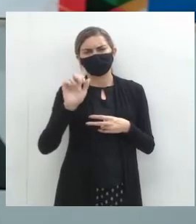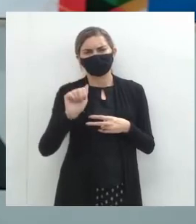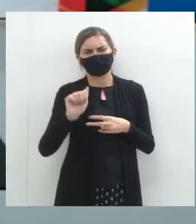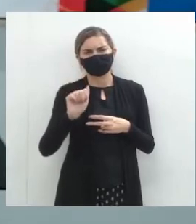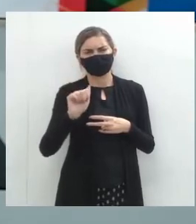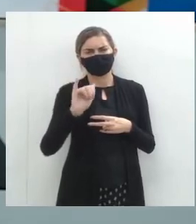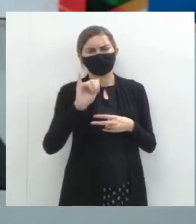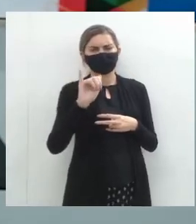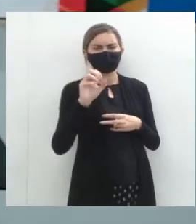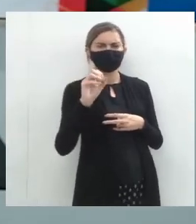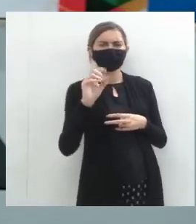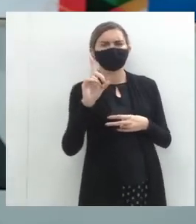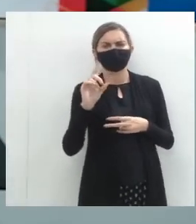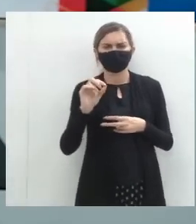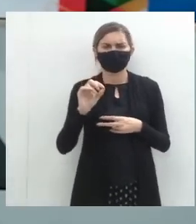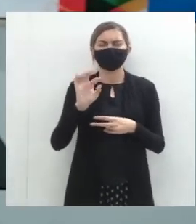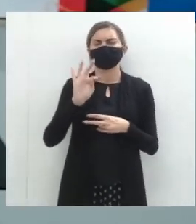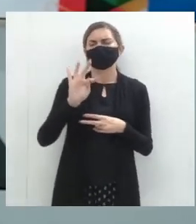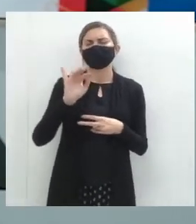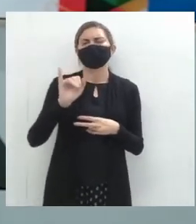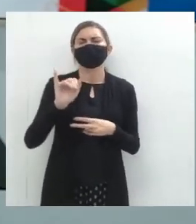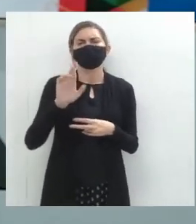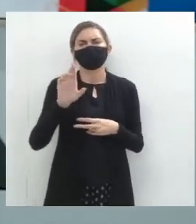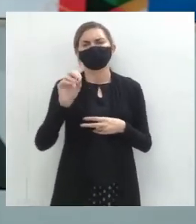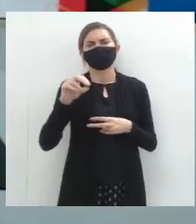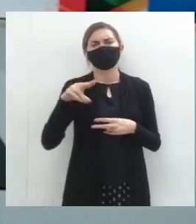ó, iodotironina.